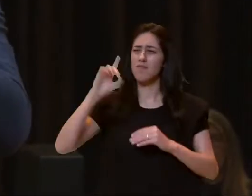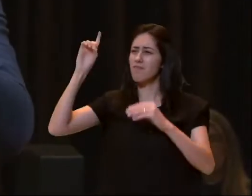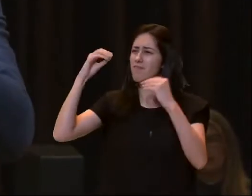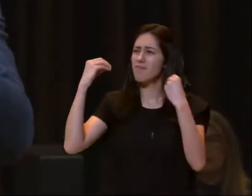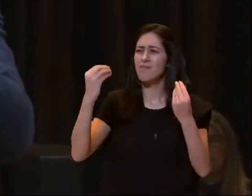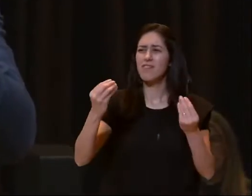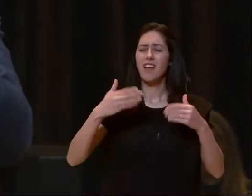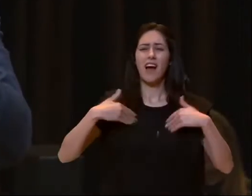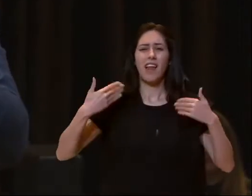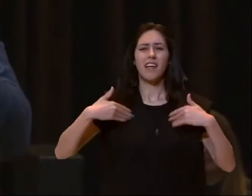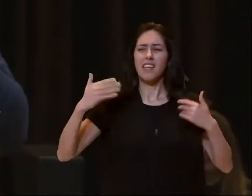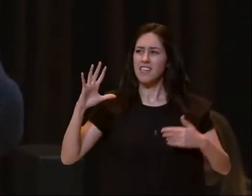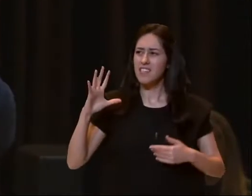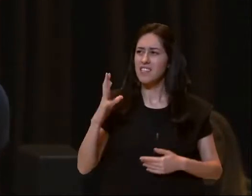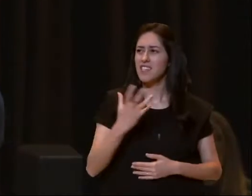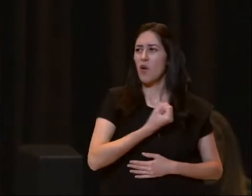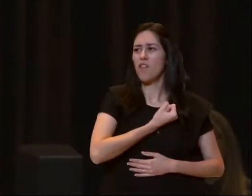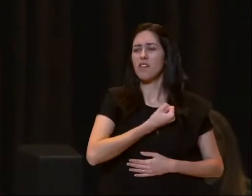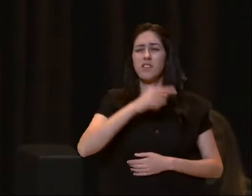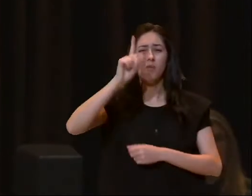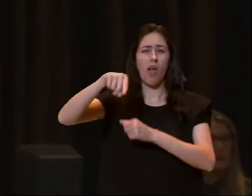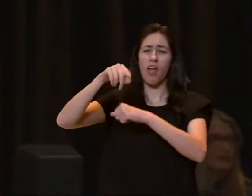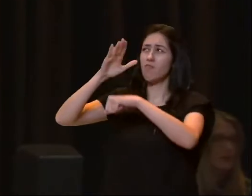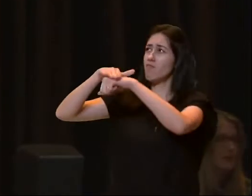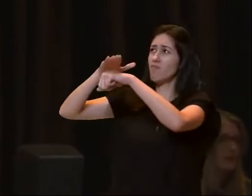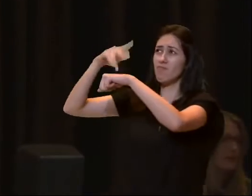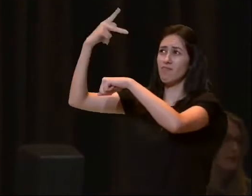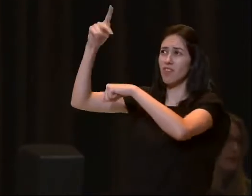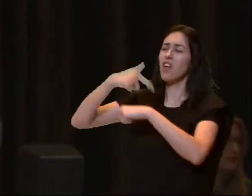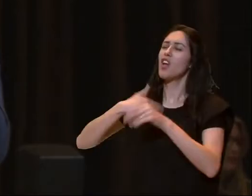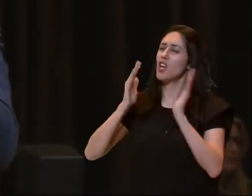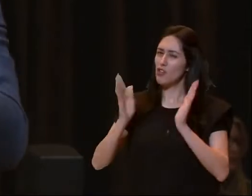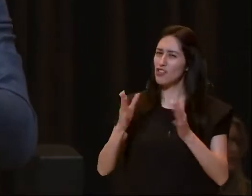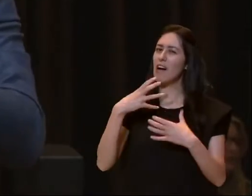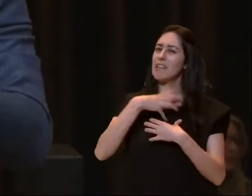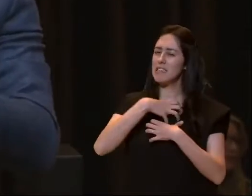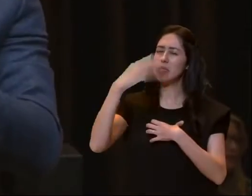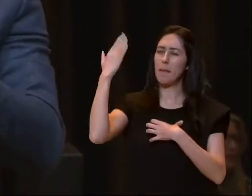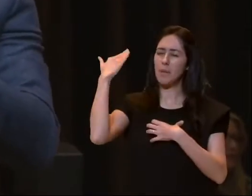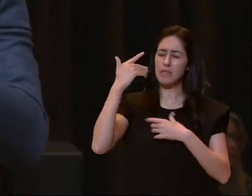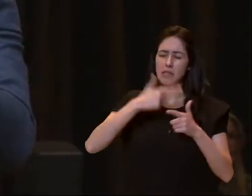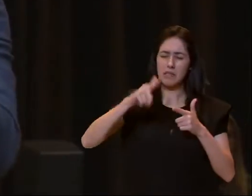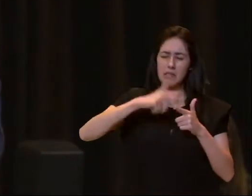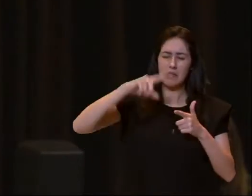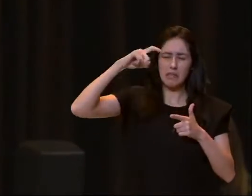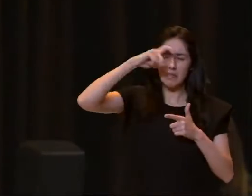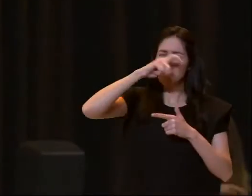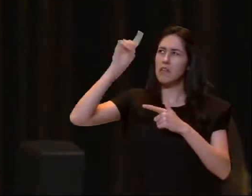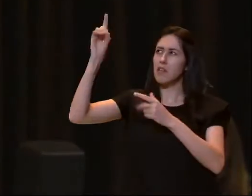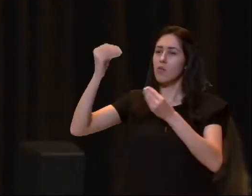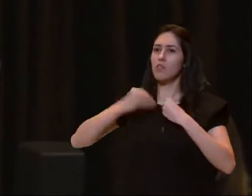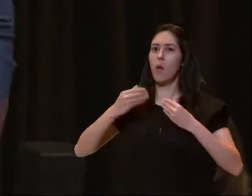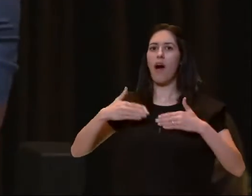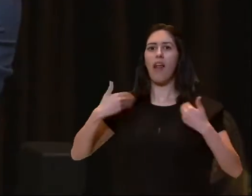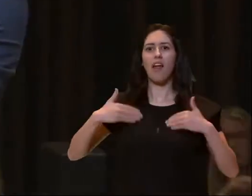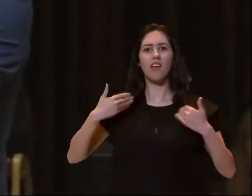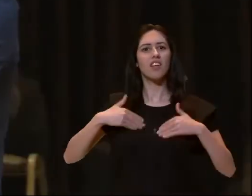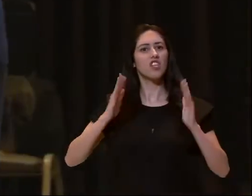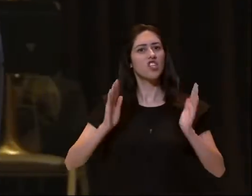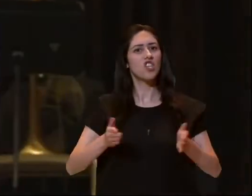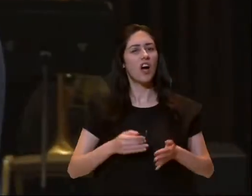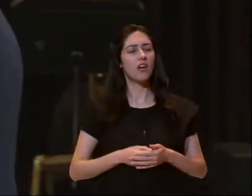salvação, alegria que vem da parte de Deus. Eu já senti essa alegria em momentos difíceis da vida. Quem já provou isso? Eu lembro de um